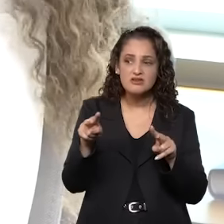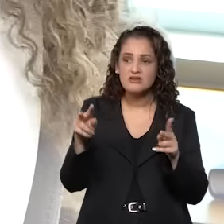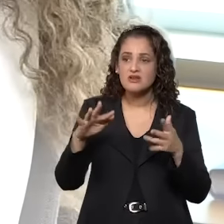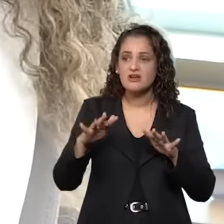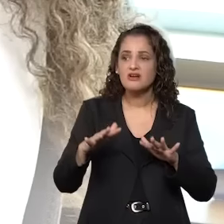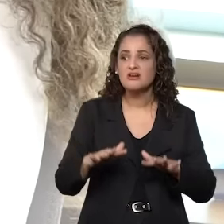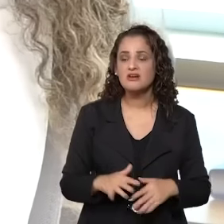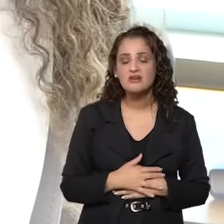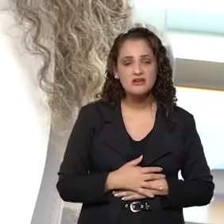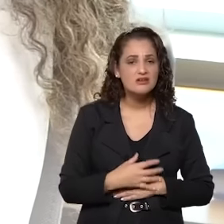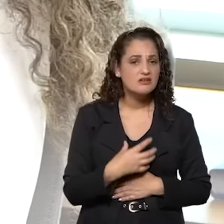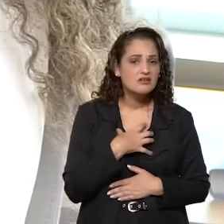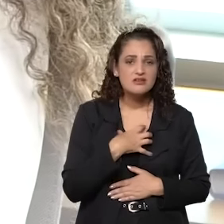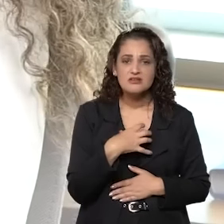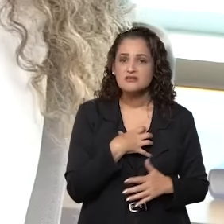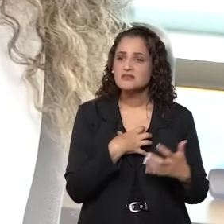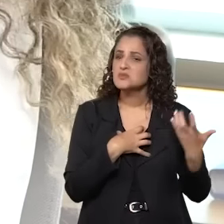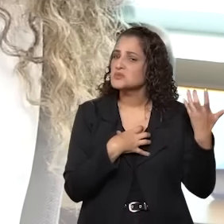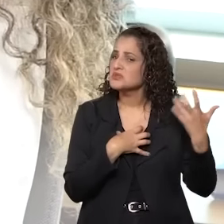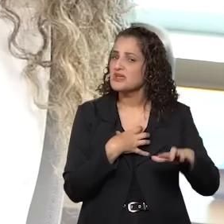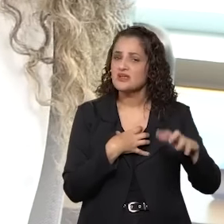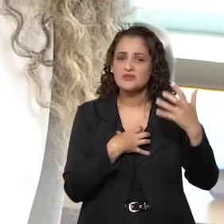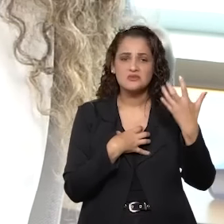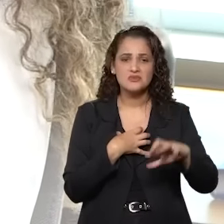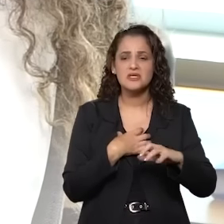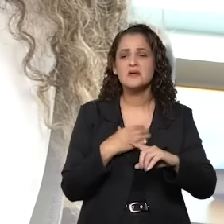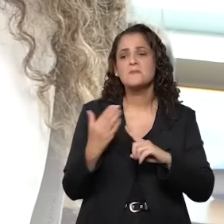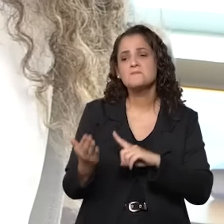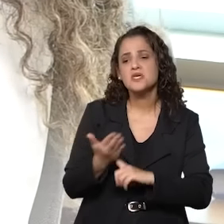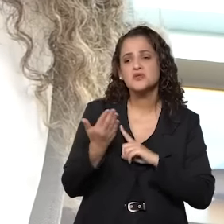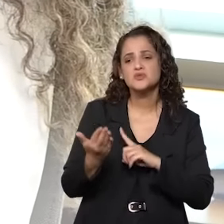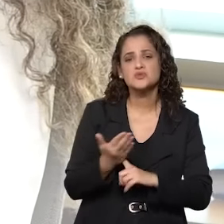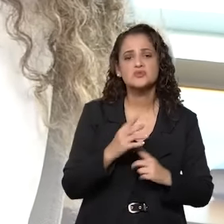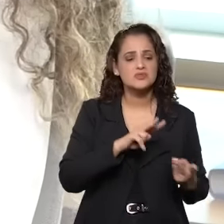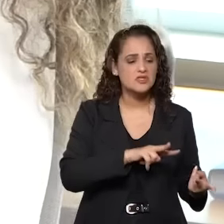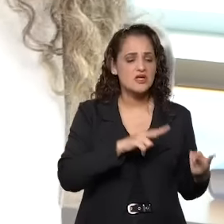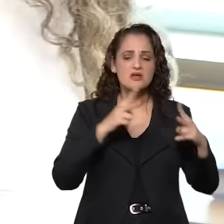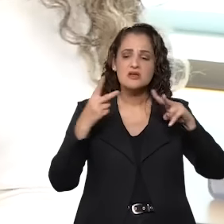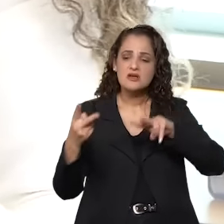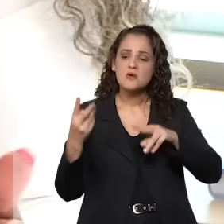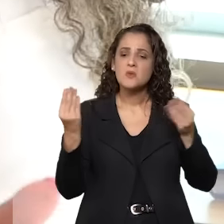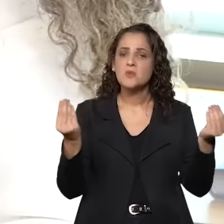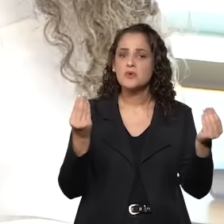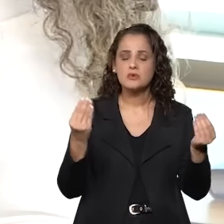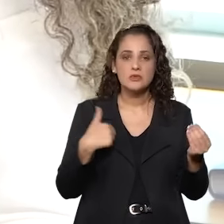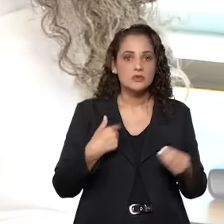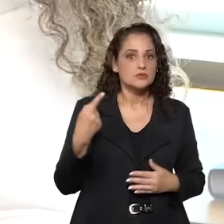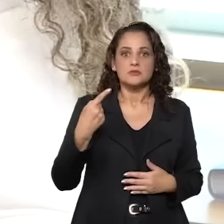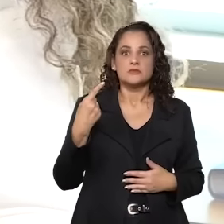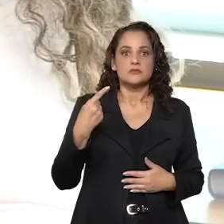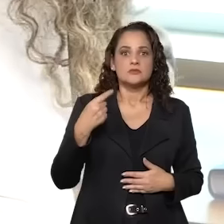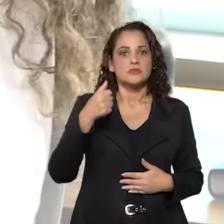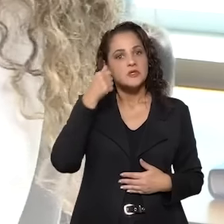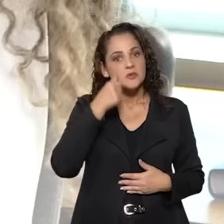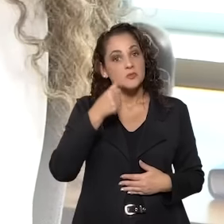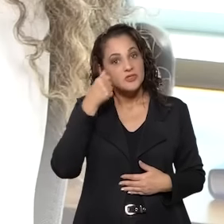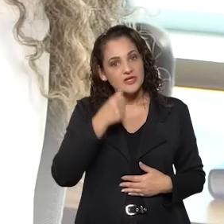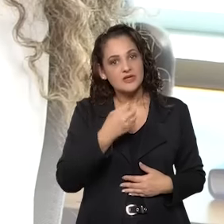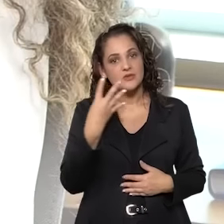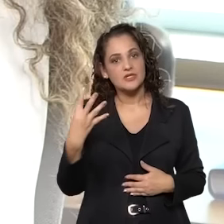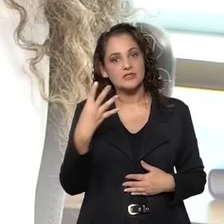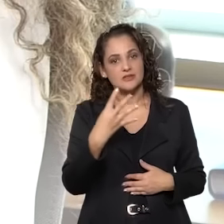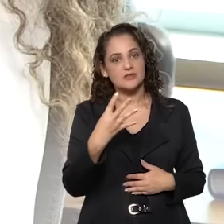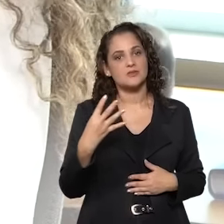transição e a a minha primeira reação eu que sou uma mulher de 44 anos sou de uma outra geração né